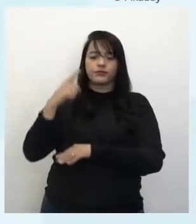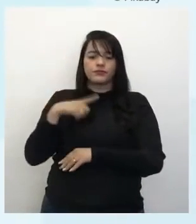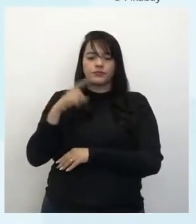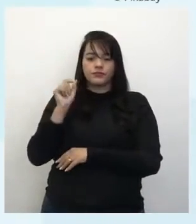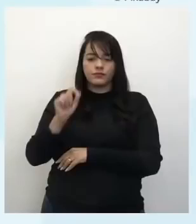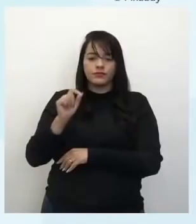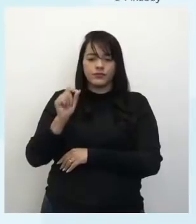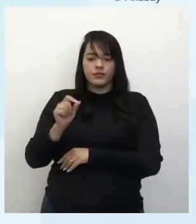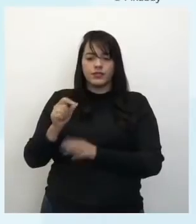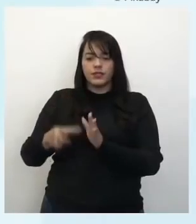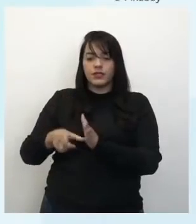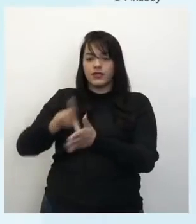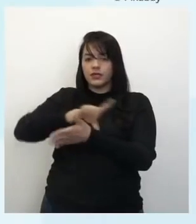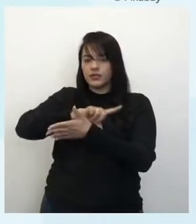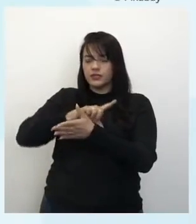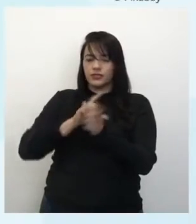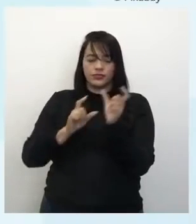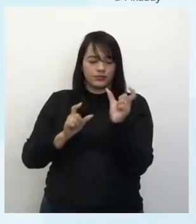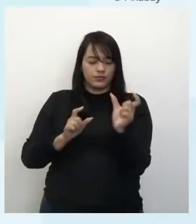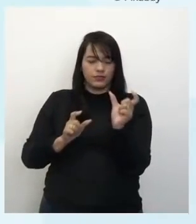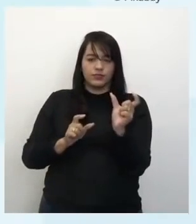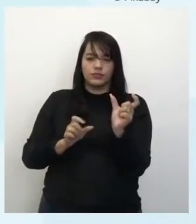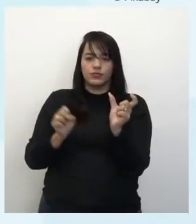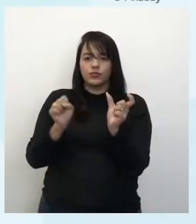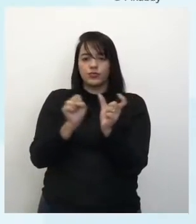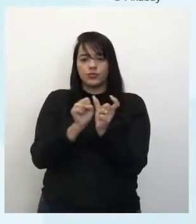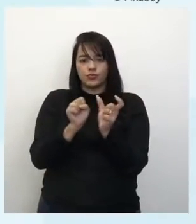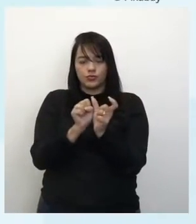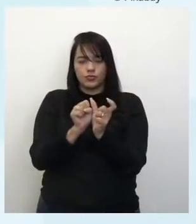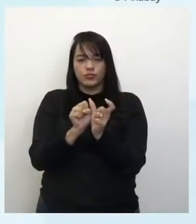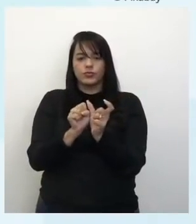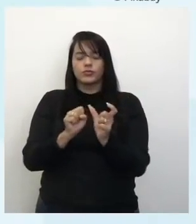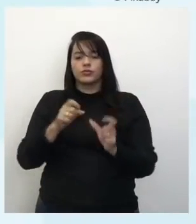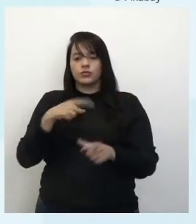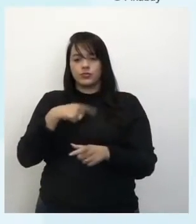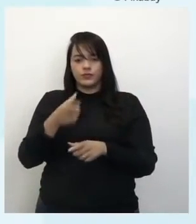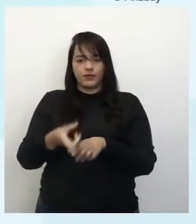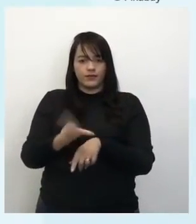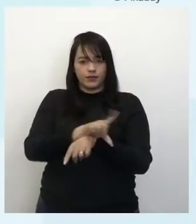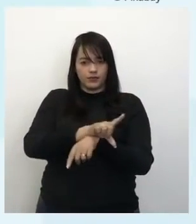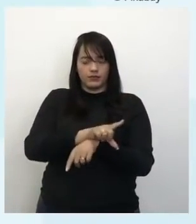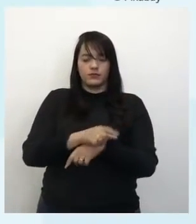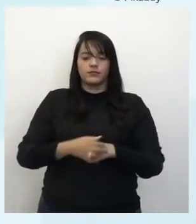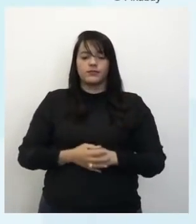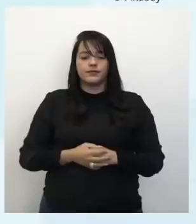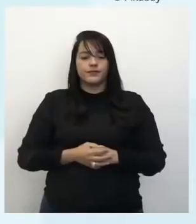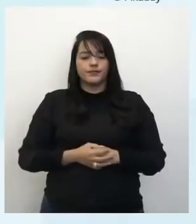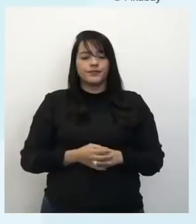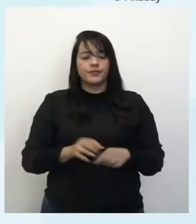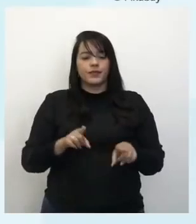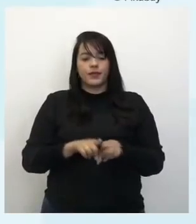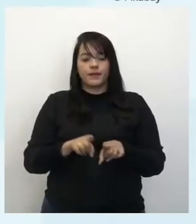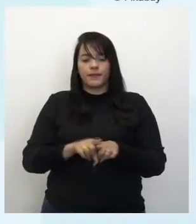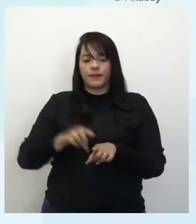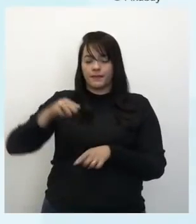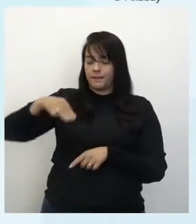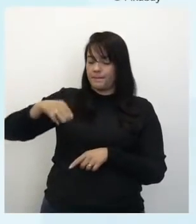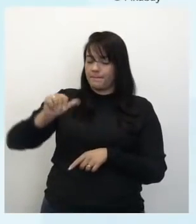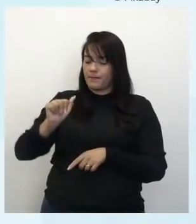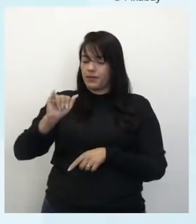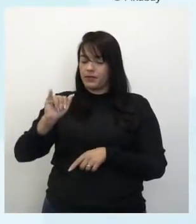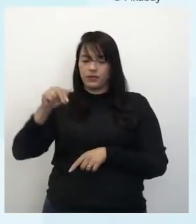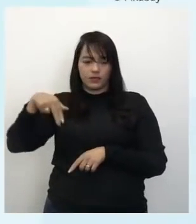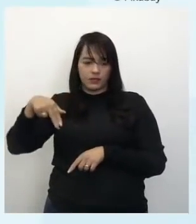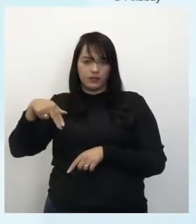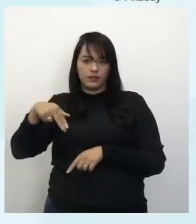vir antes da coisa, do substantivo, né? Então, main island, main pode ser principal também, né, João? A gente pode considerar como